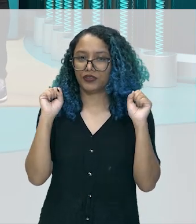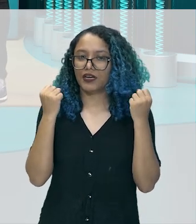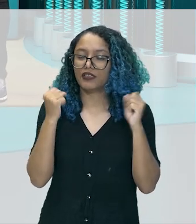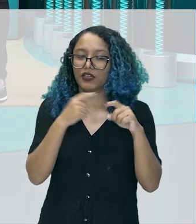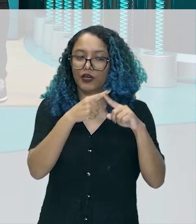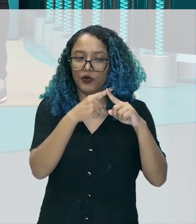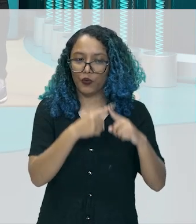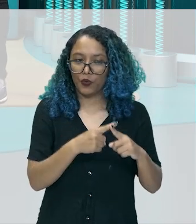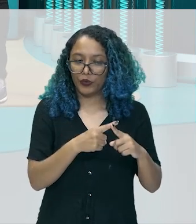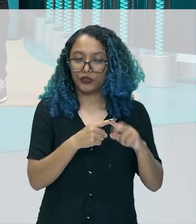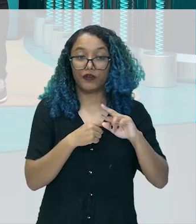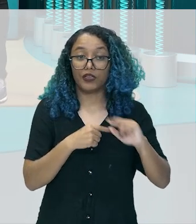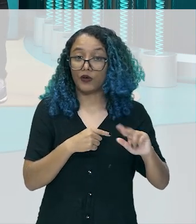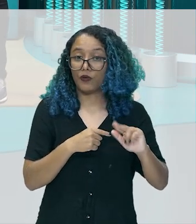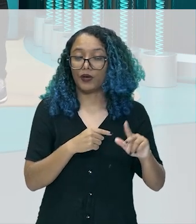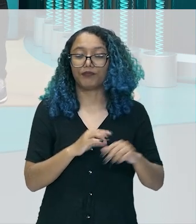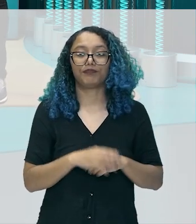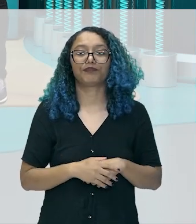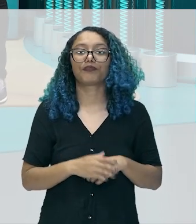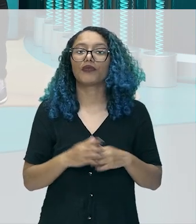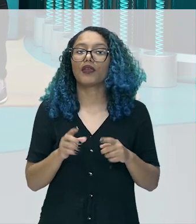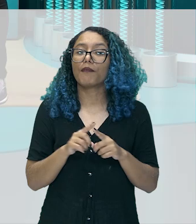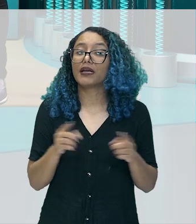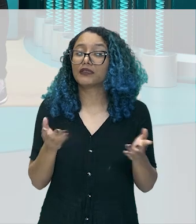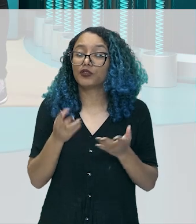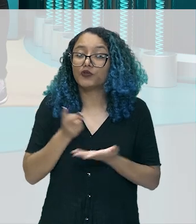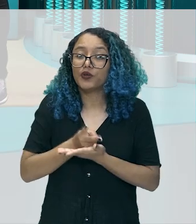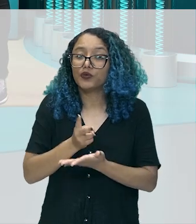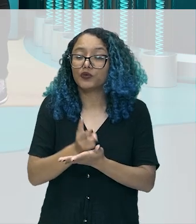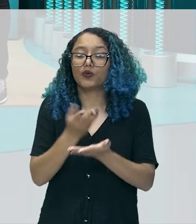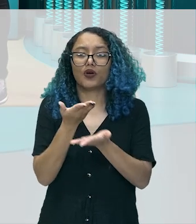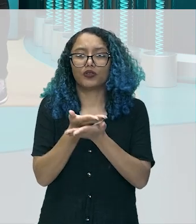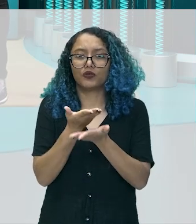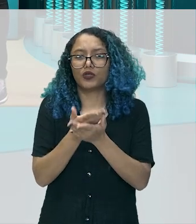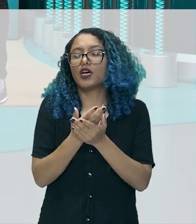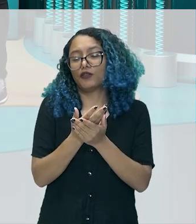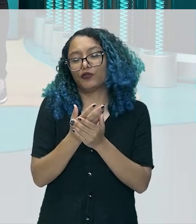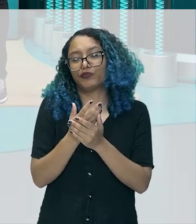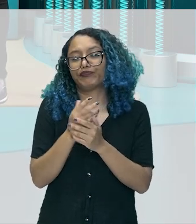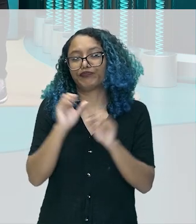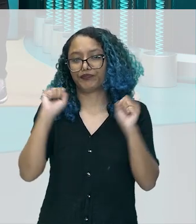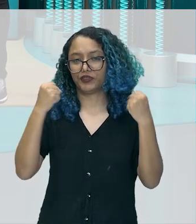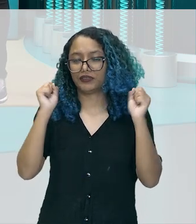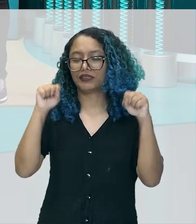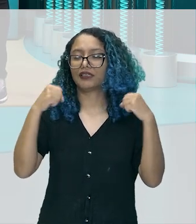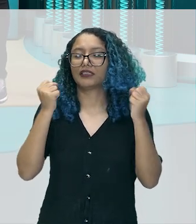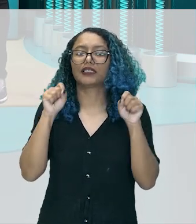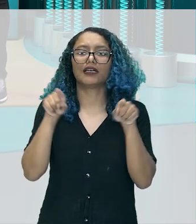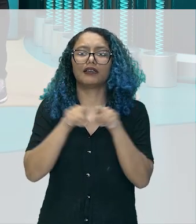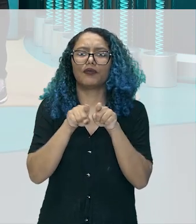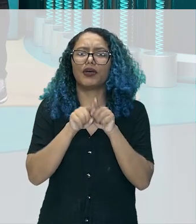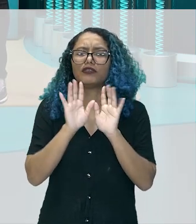A reeducação postural, o trabalho e o fortalecimento dos músculos. É bem interessante também.